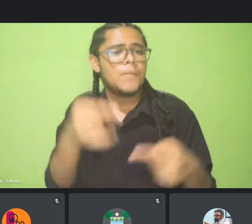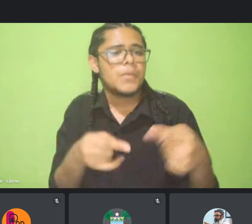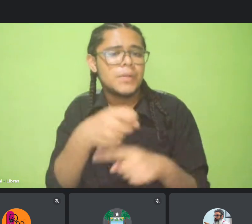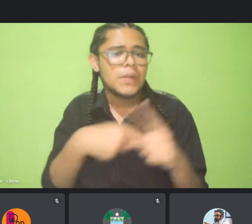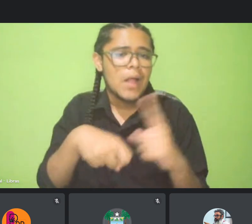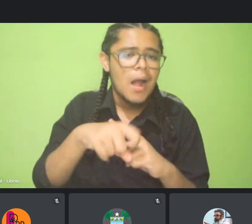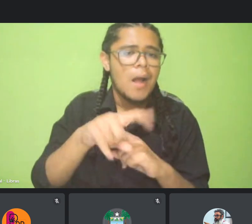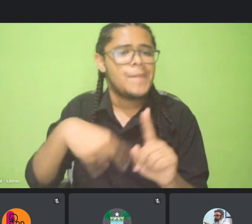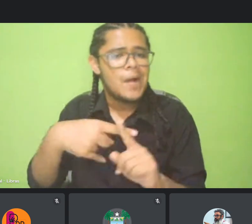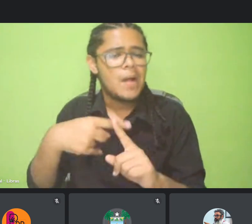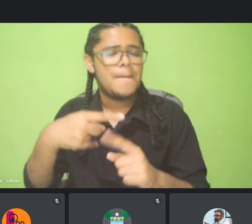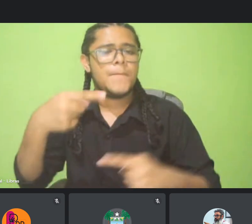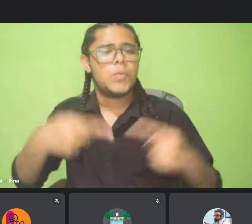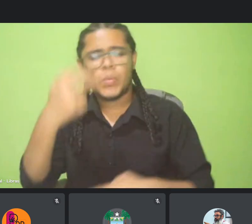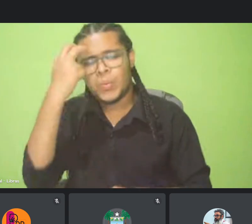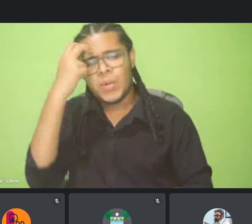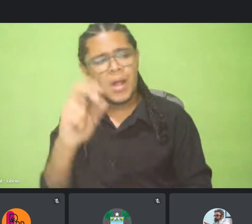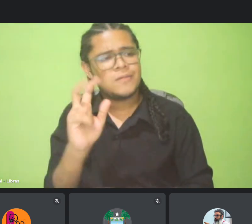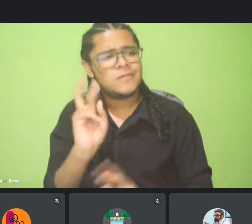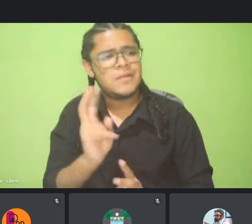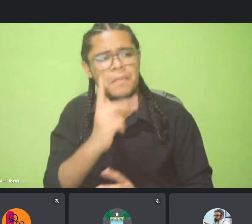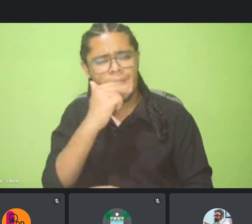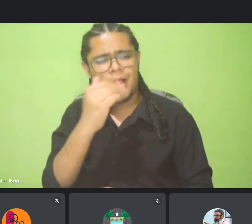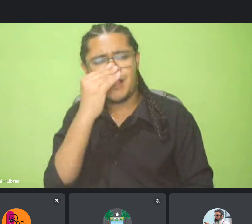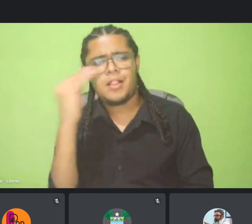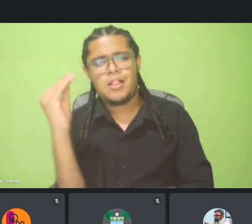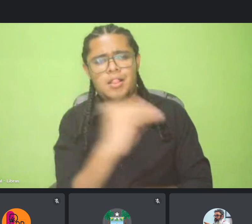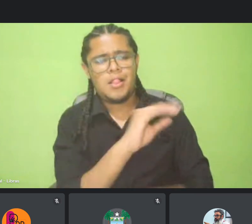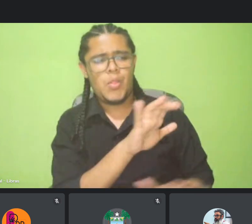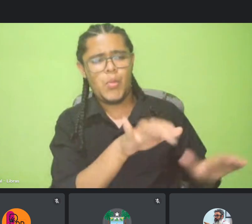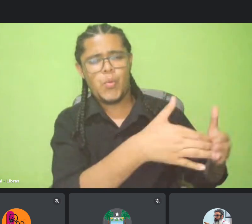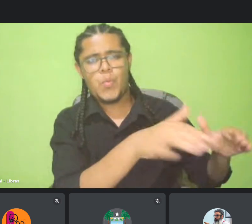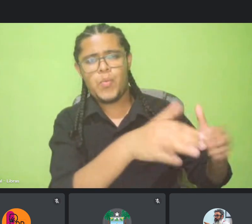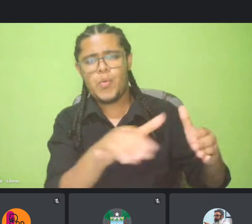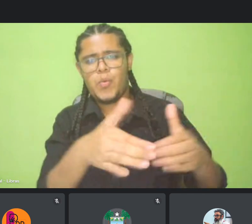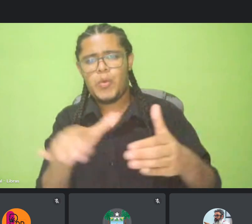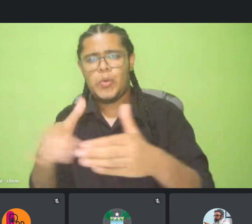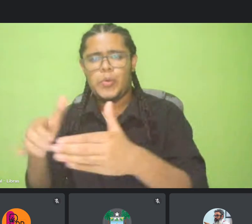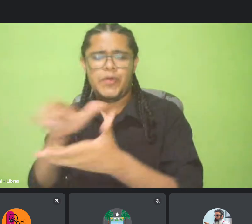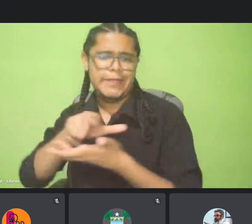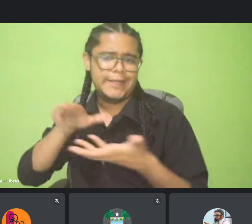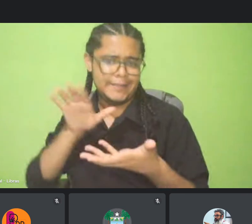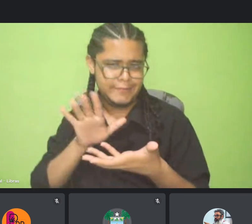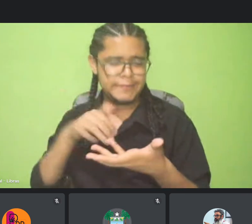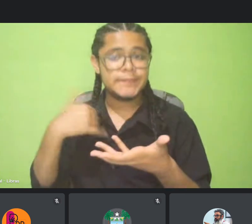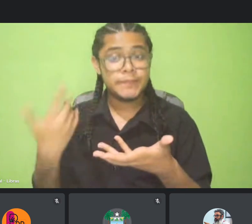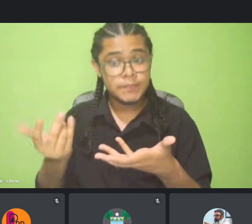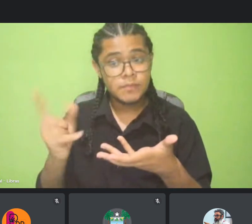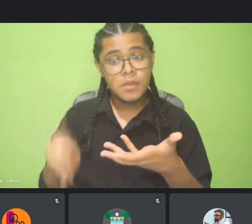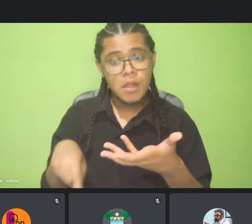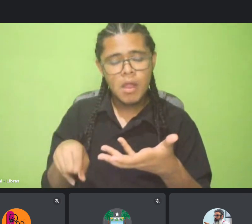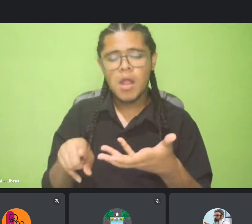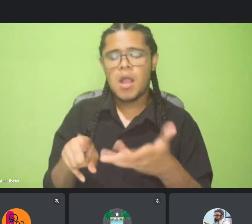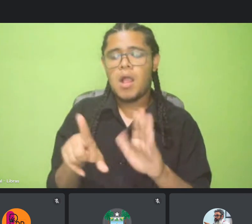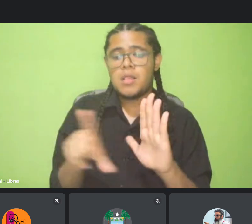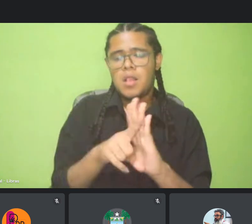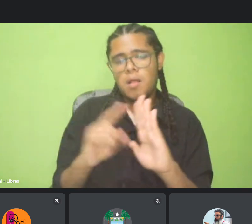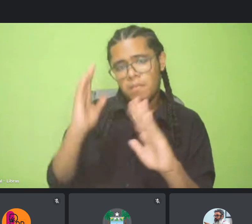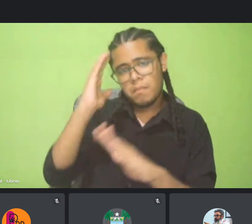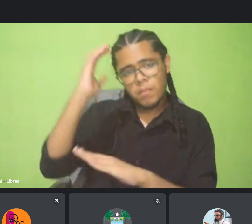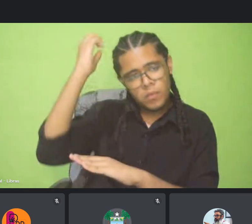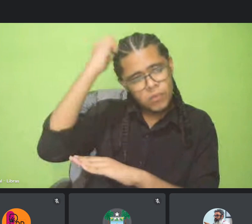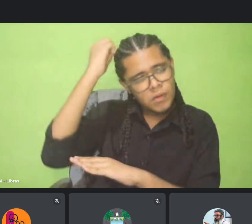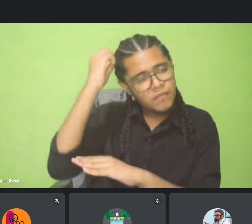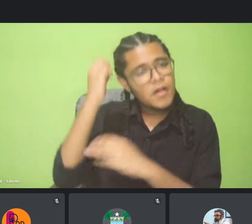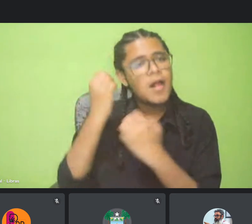a Lei Paulo Gustavo, ela pretende dar vez e voz a esses segmentos, né? Discutir